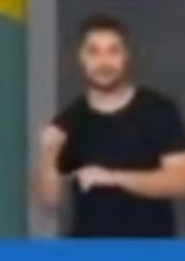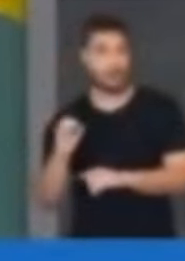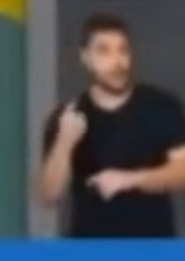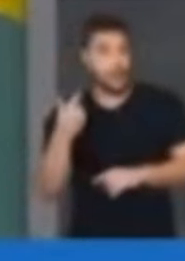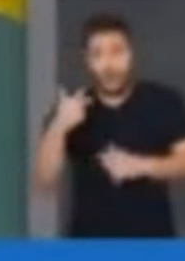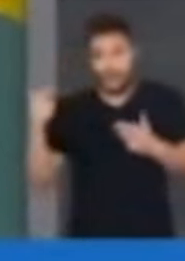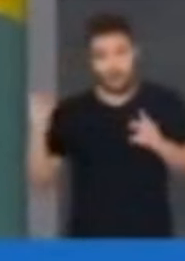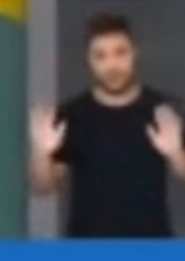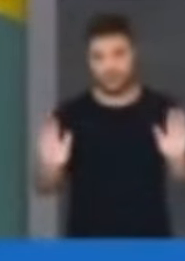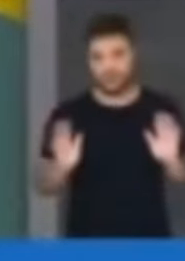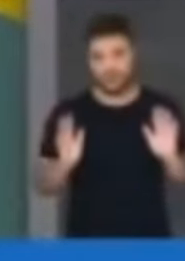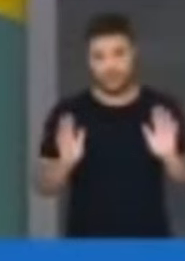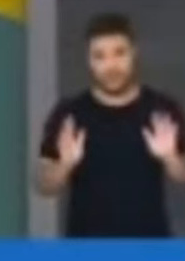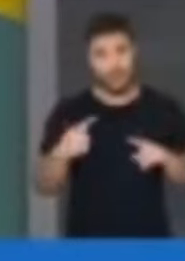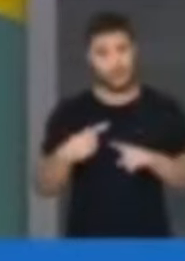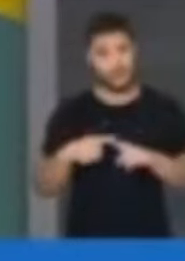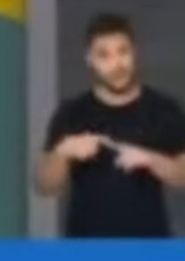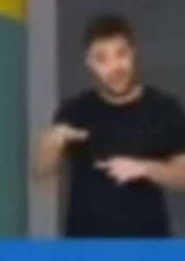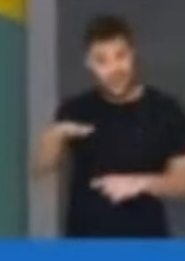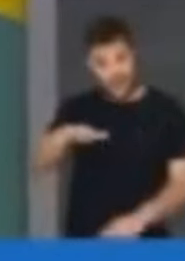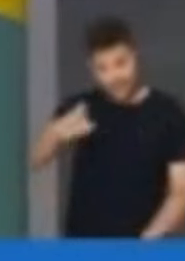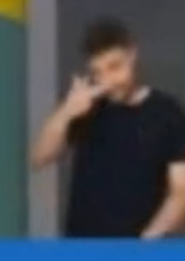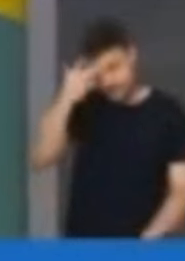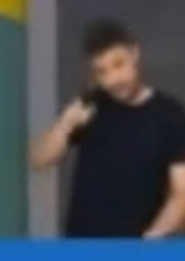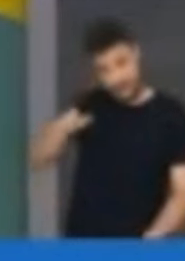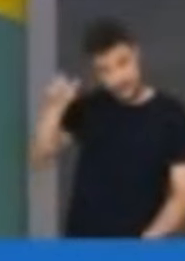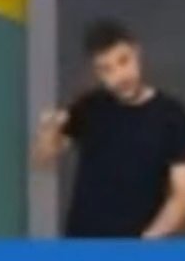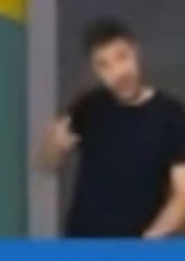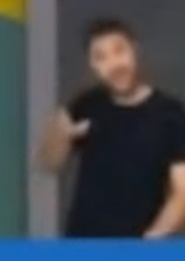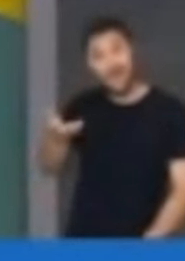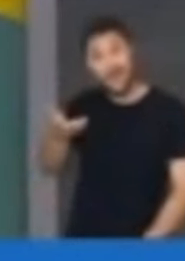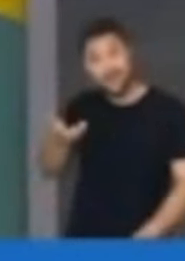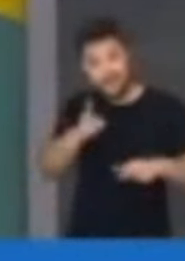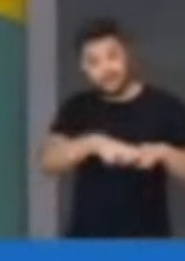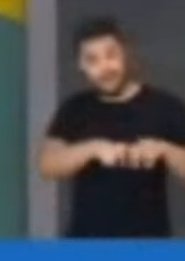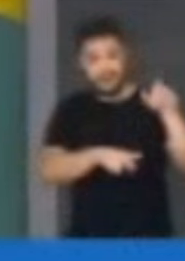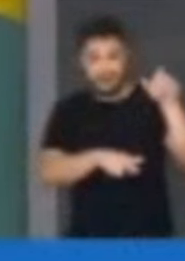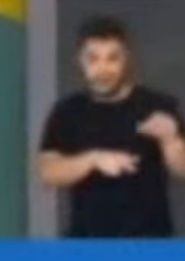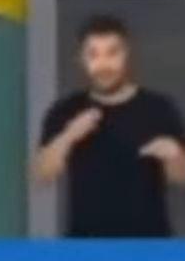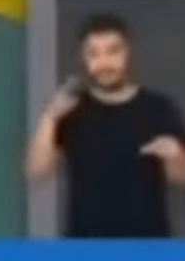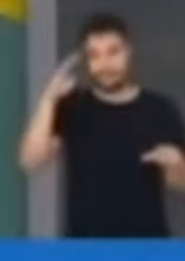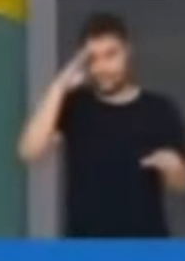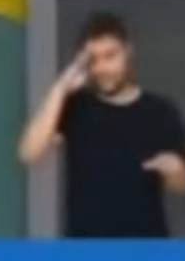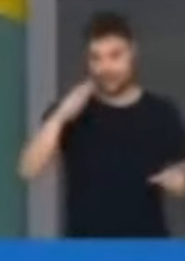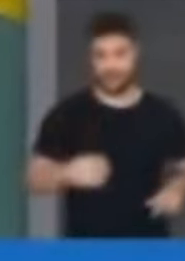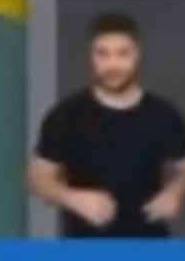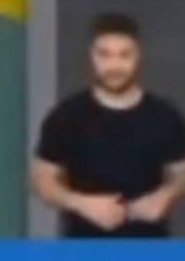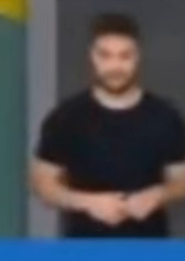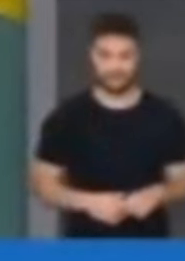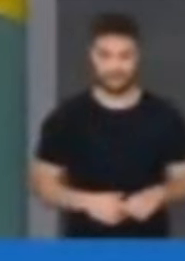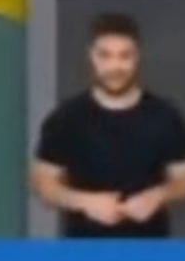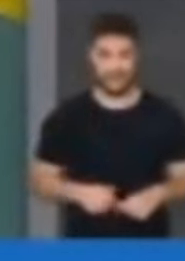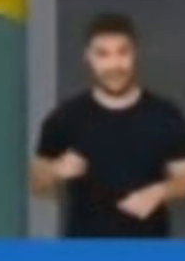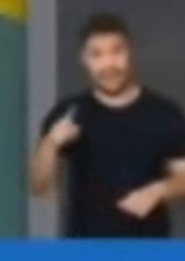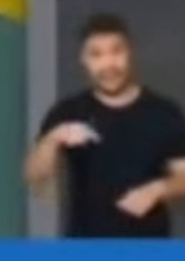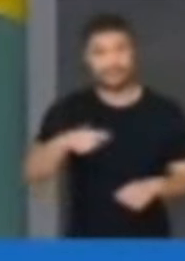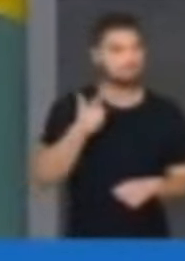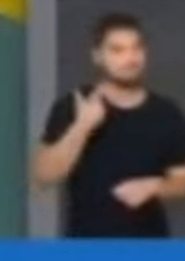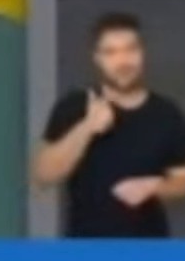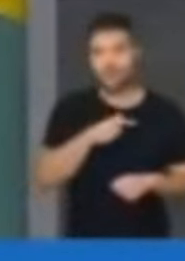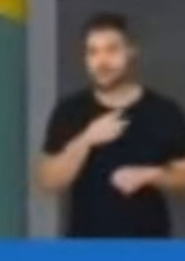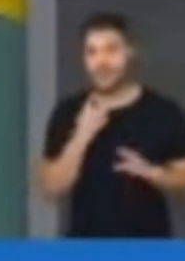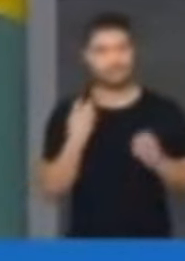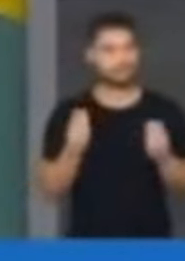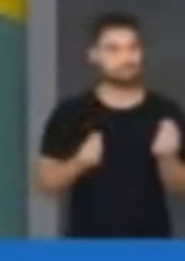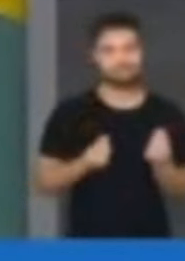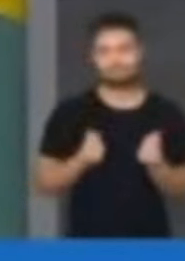Porque a sanha dessas pessoas é prender o Bolsonaro. Como não acham, né, como não tem como,